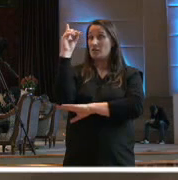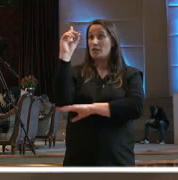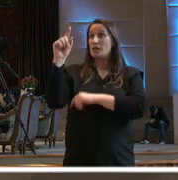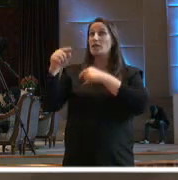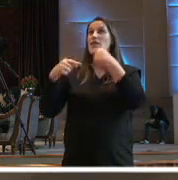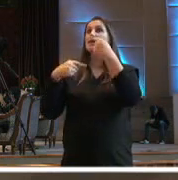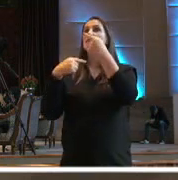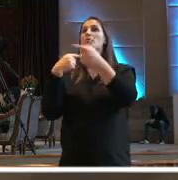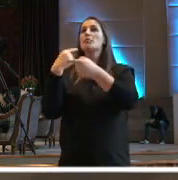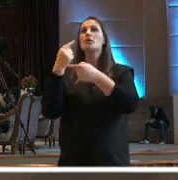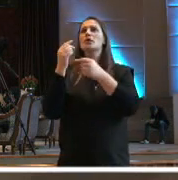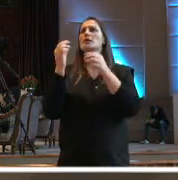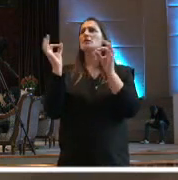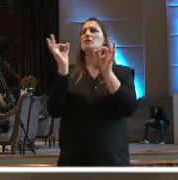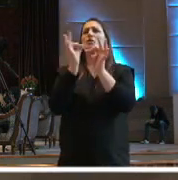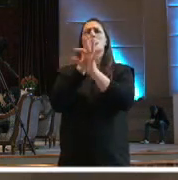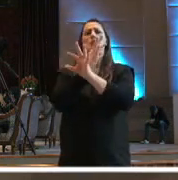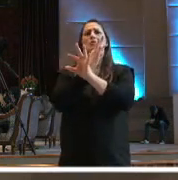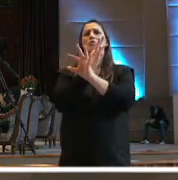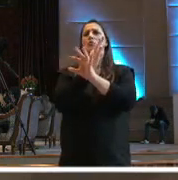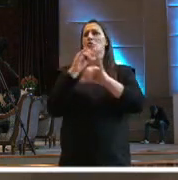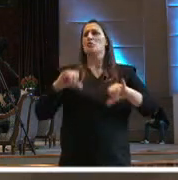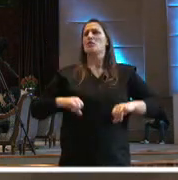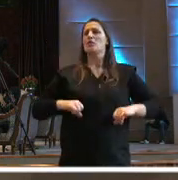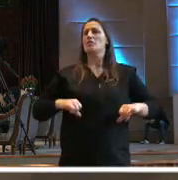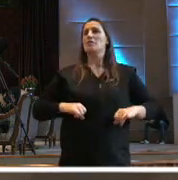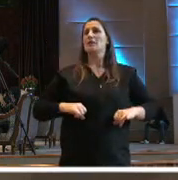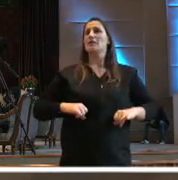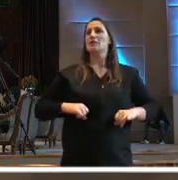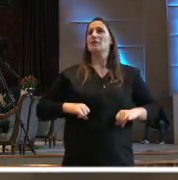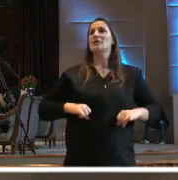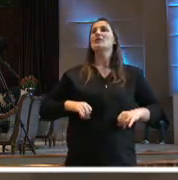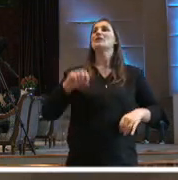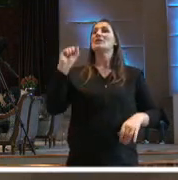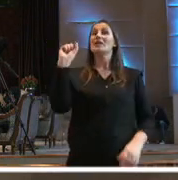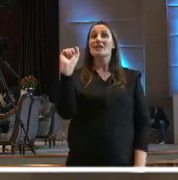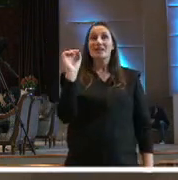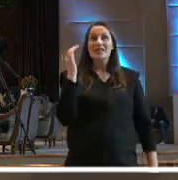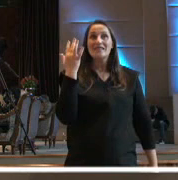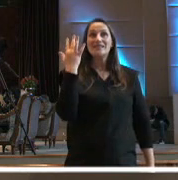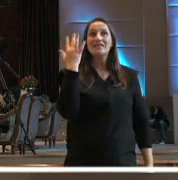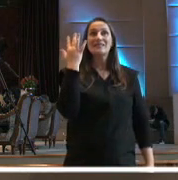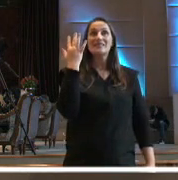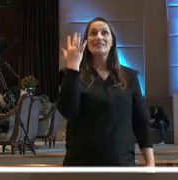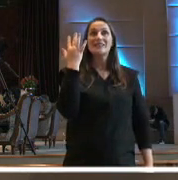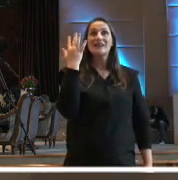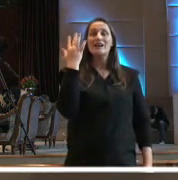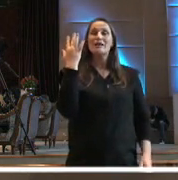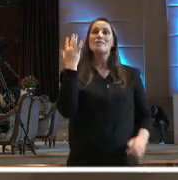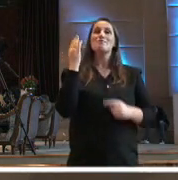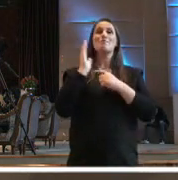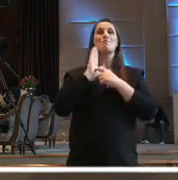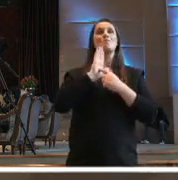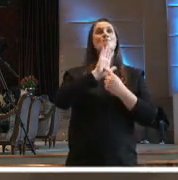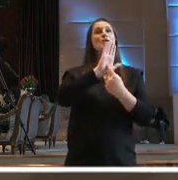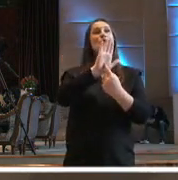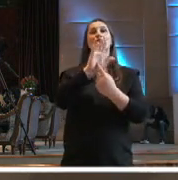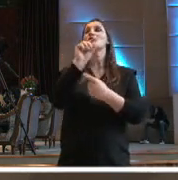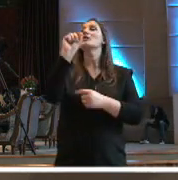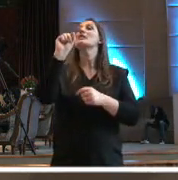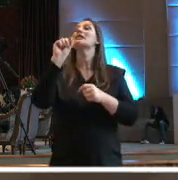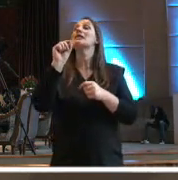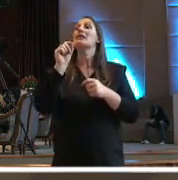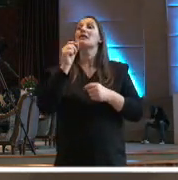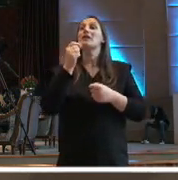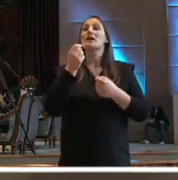passado, ele faz questão de colocar esta verdade no rol do que ele gostaria de ensinar às